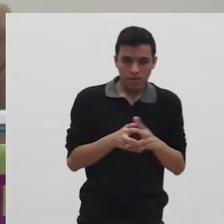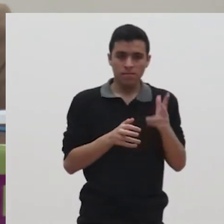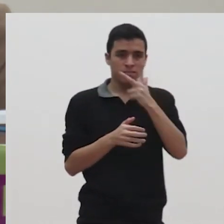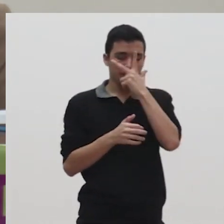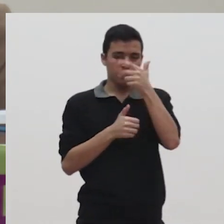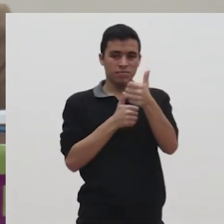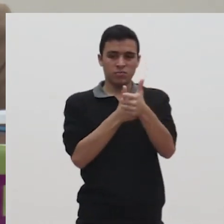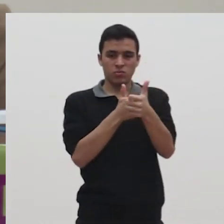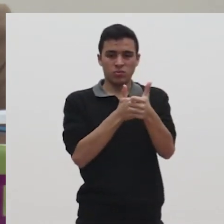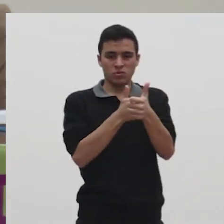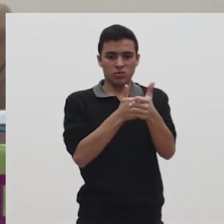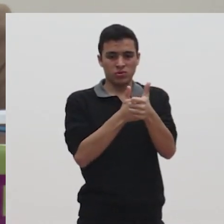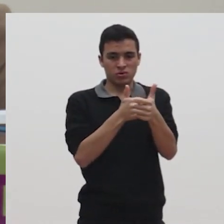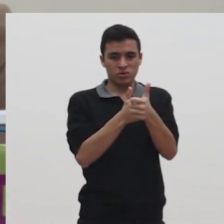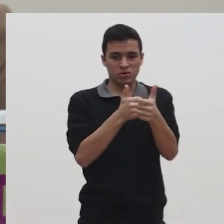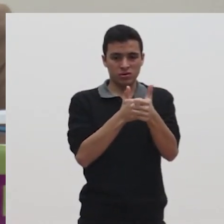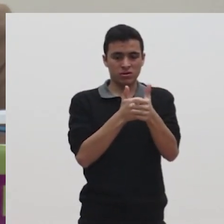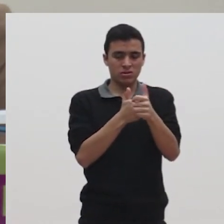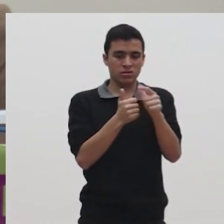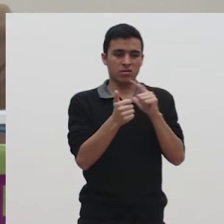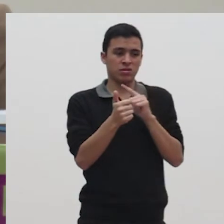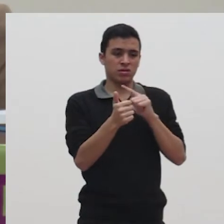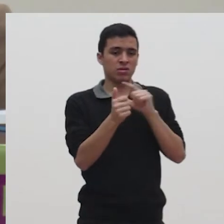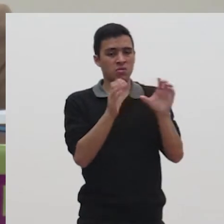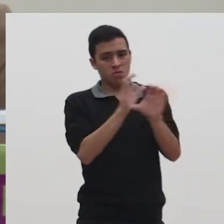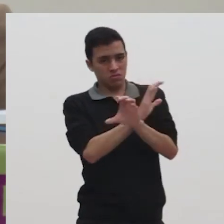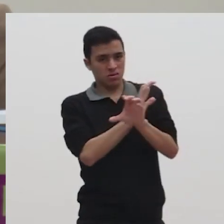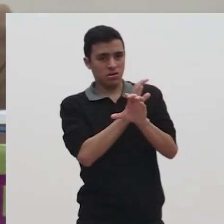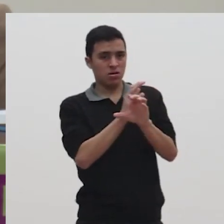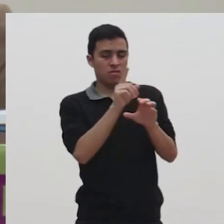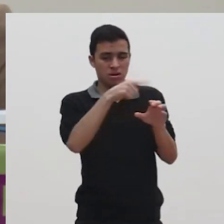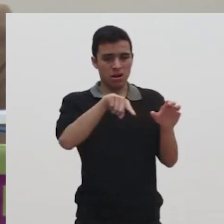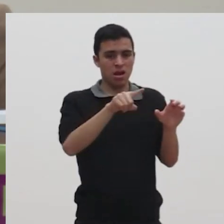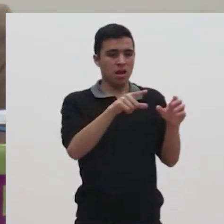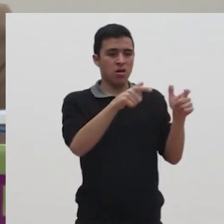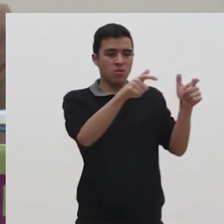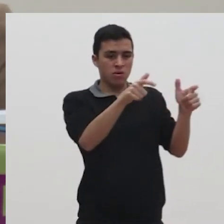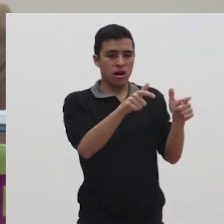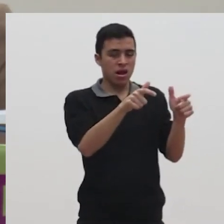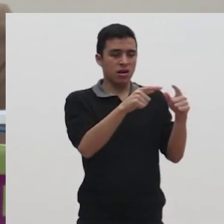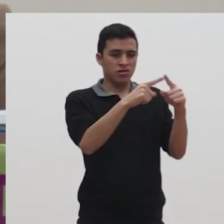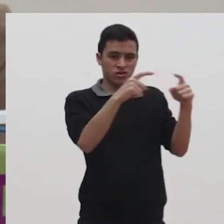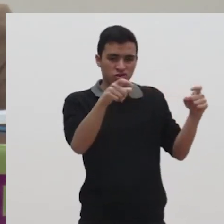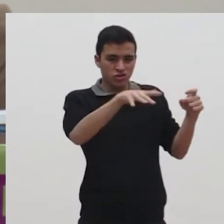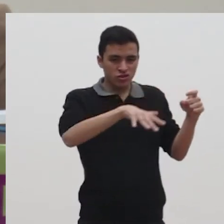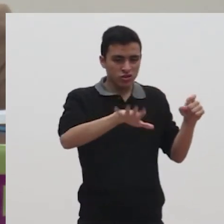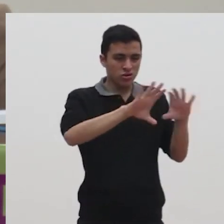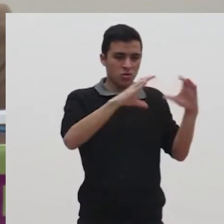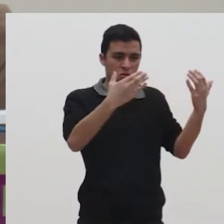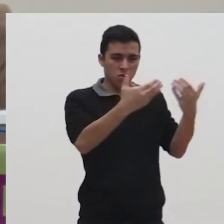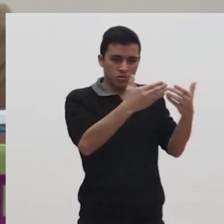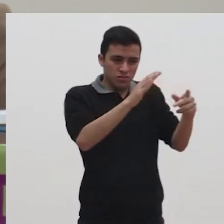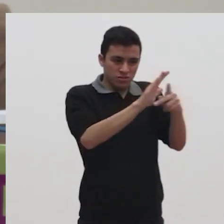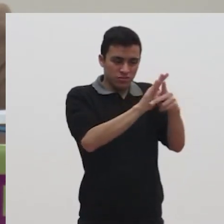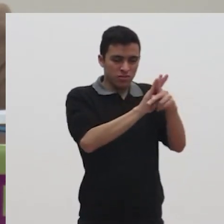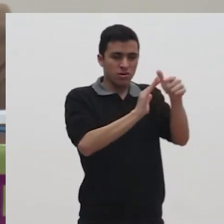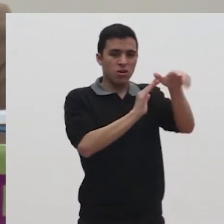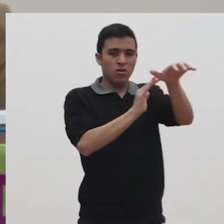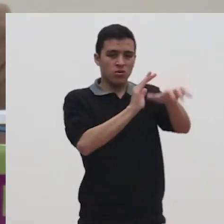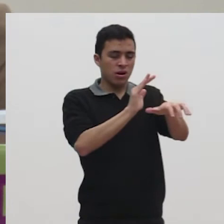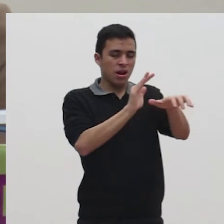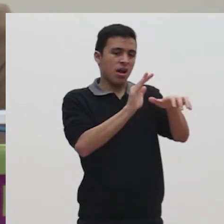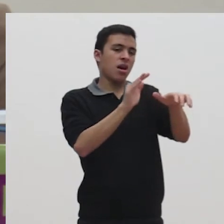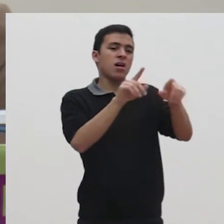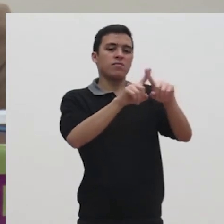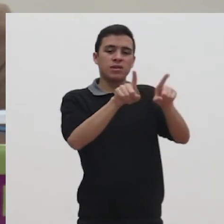próximas de ter um aviamento de conclusão, como, por exemplo, os laboratórios, os condomínios de laboratórios lá no Centro Politécnico,